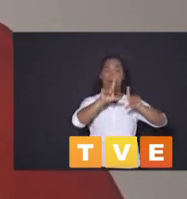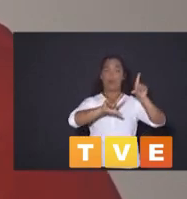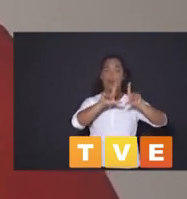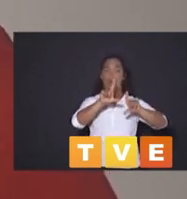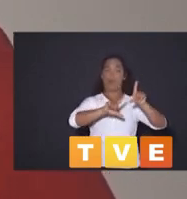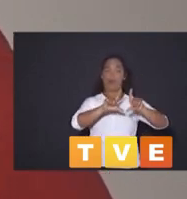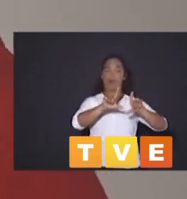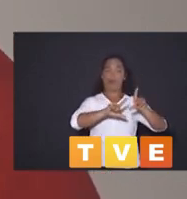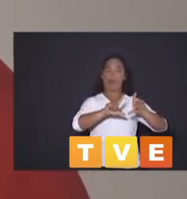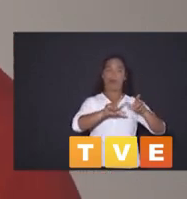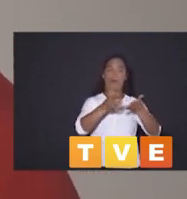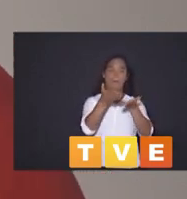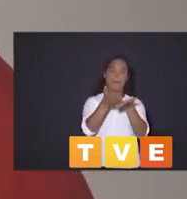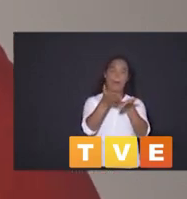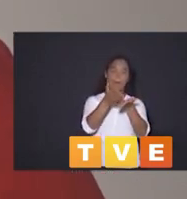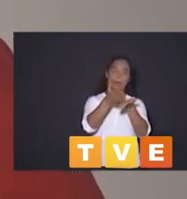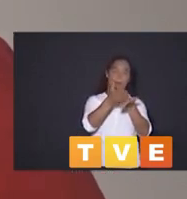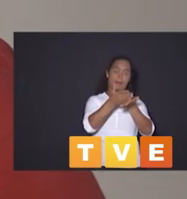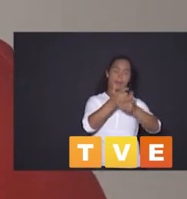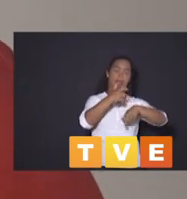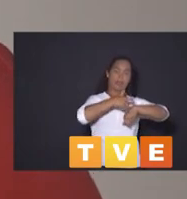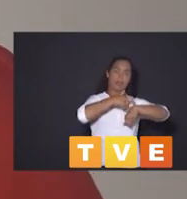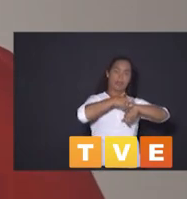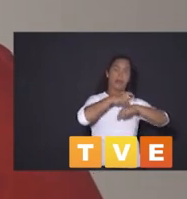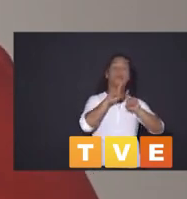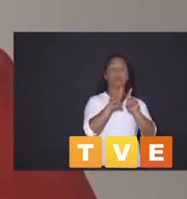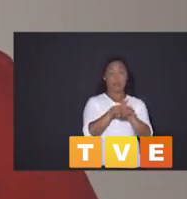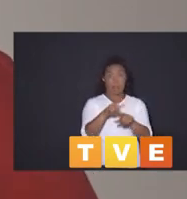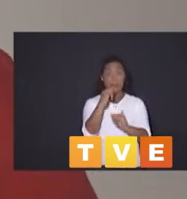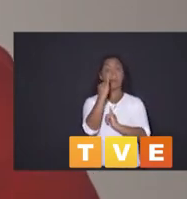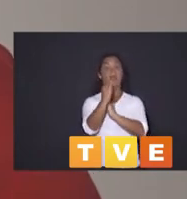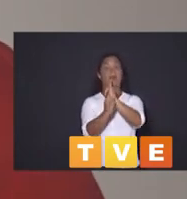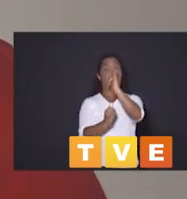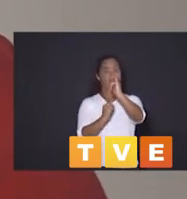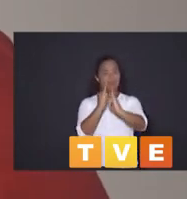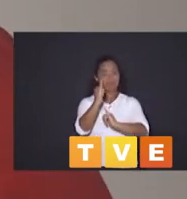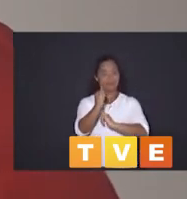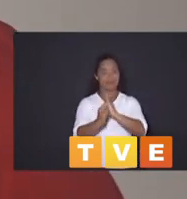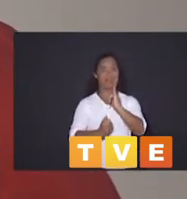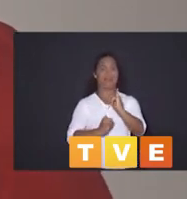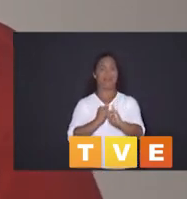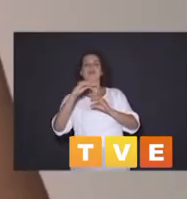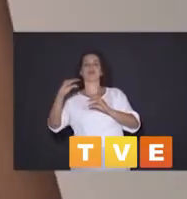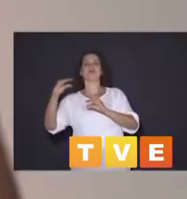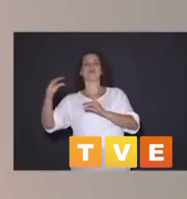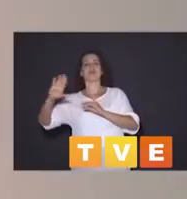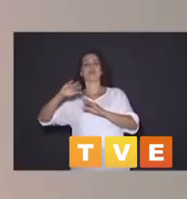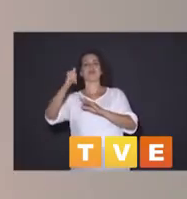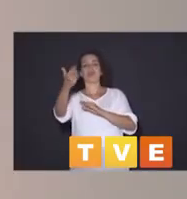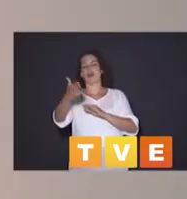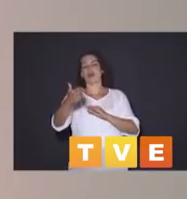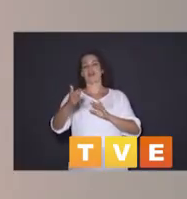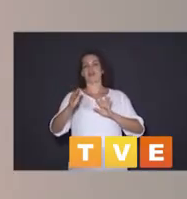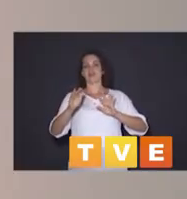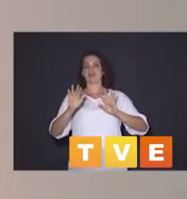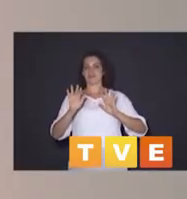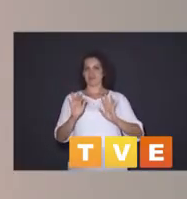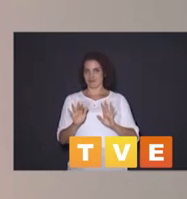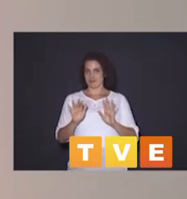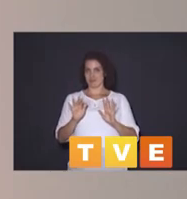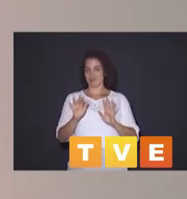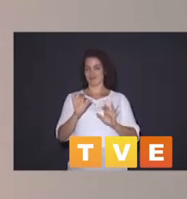entre os meios de comunicação e na internet também que a internet é um lugar de disputa e luta a mudança da lei geral de